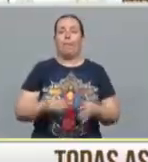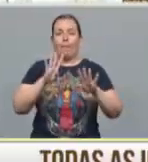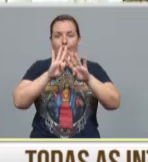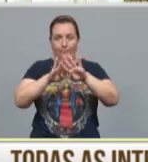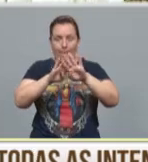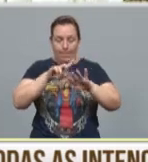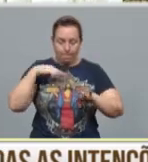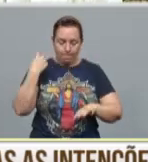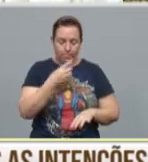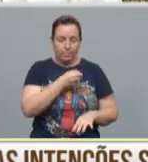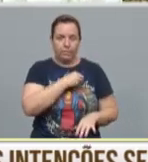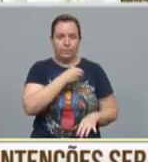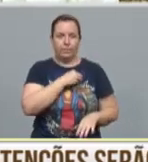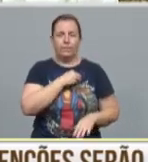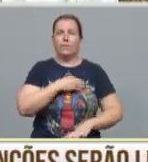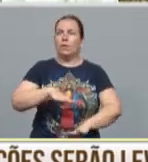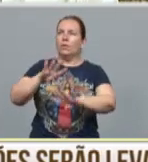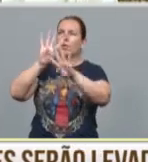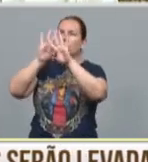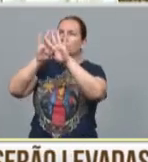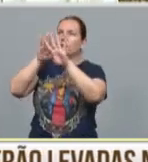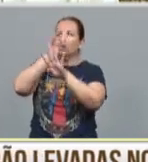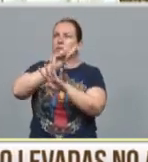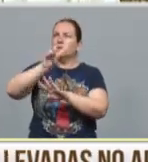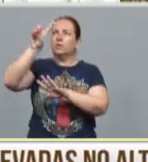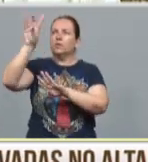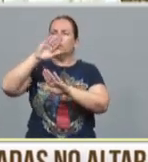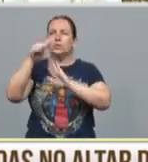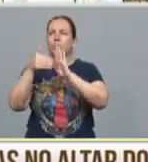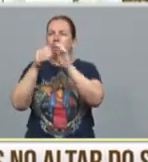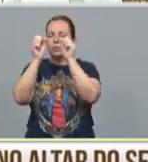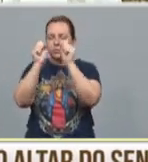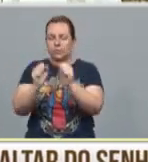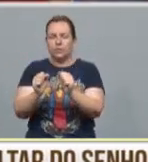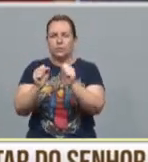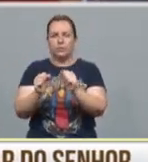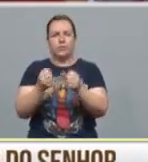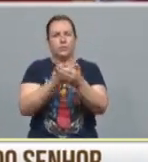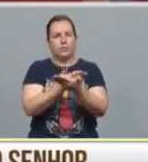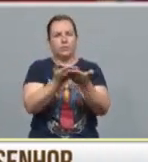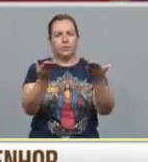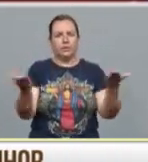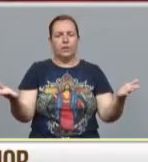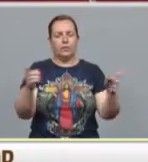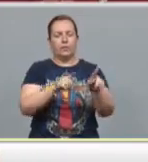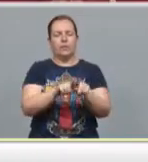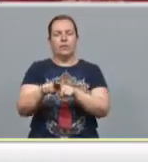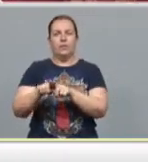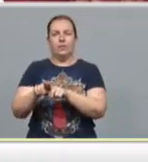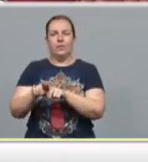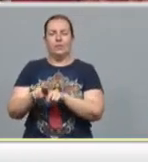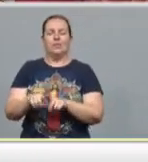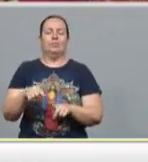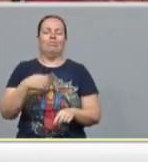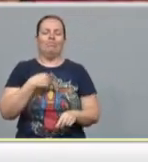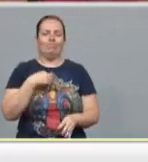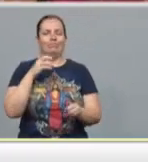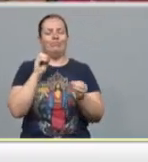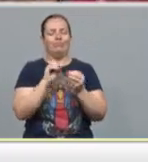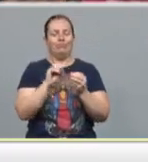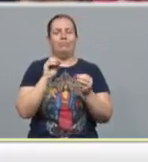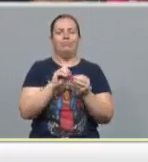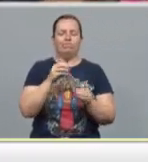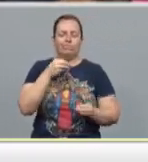Confessemos os nossos pecados. Confesso a Deus Todo-Poderoso e a vós, irmãos e